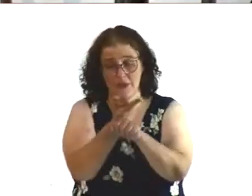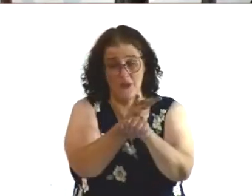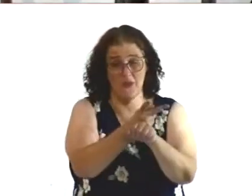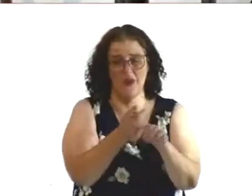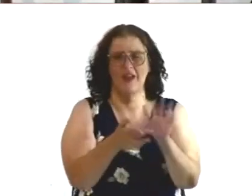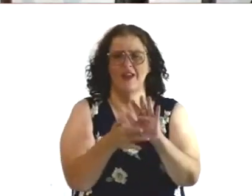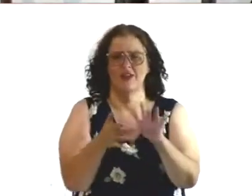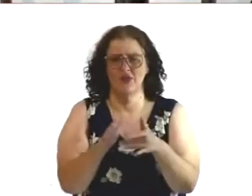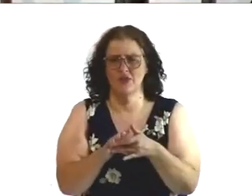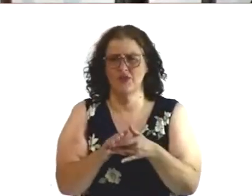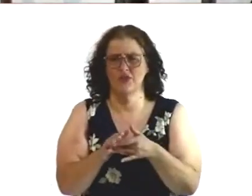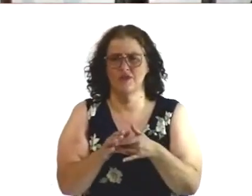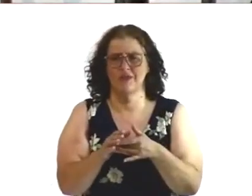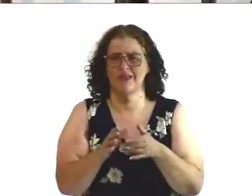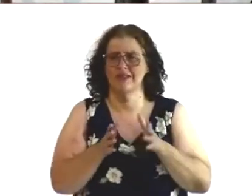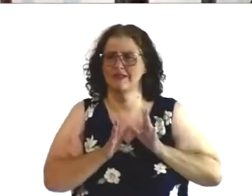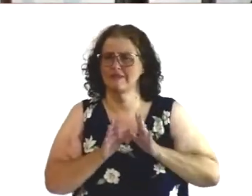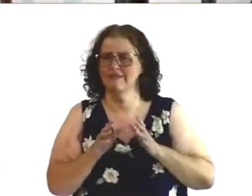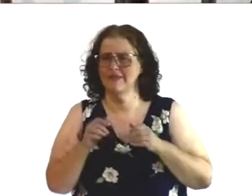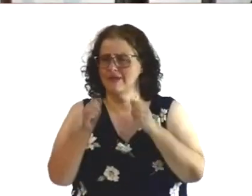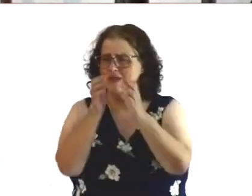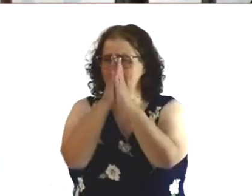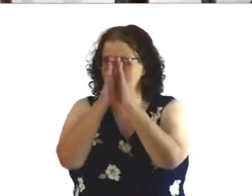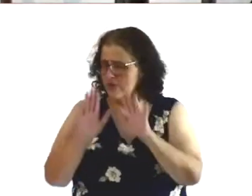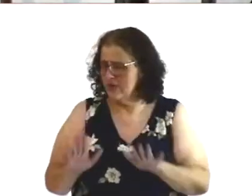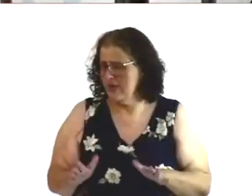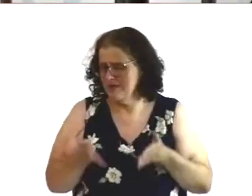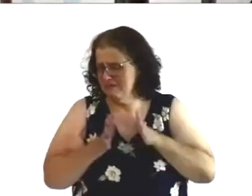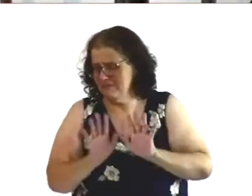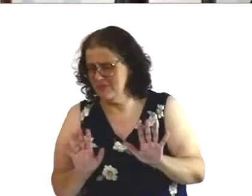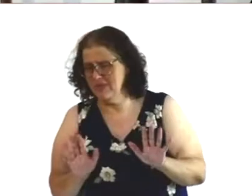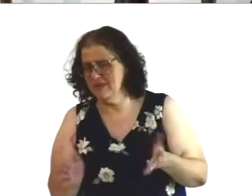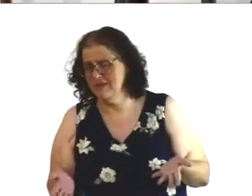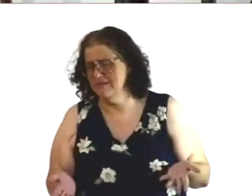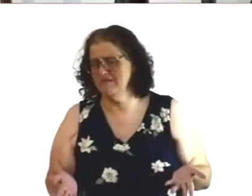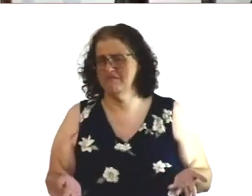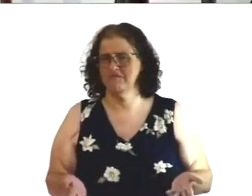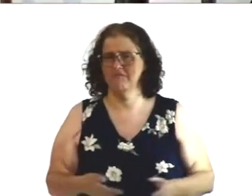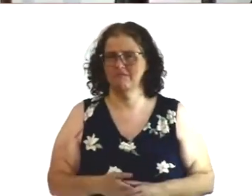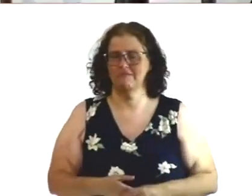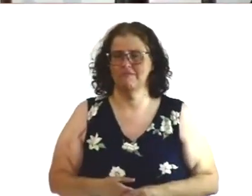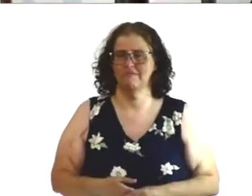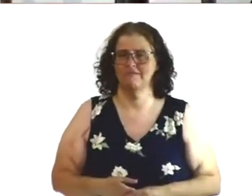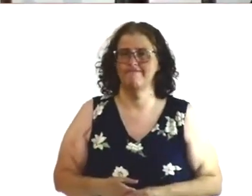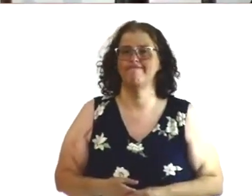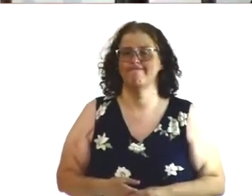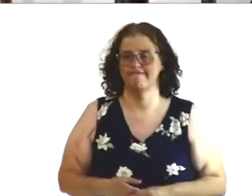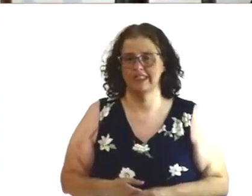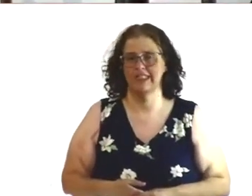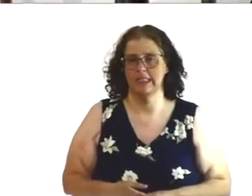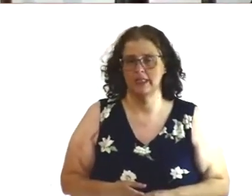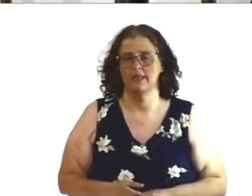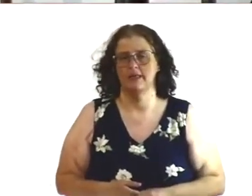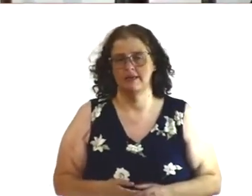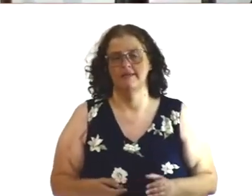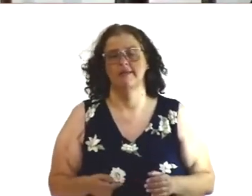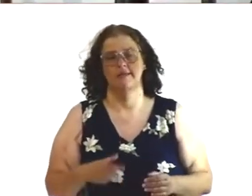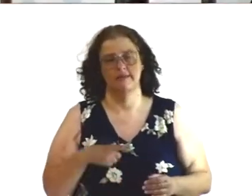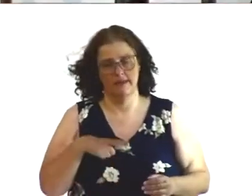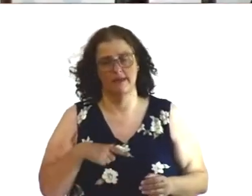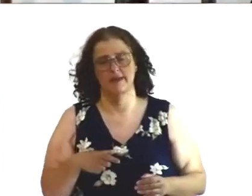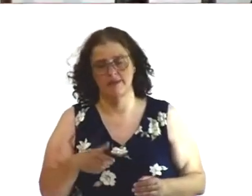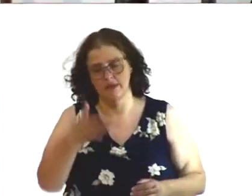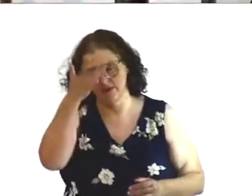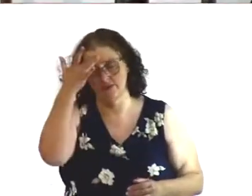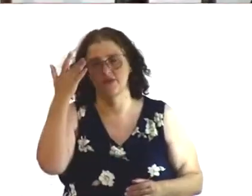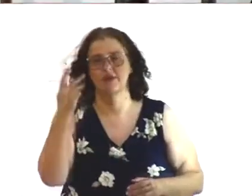Para nós pode parecer estranho, mas a resposta é sim. Tem gente que procura Jesus, sim, sempre procurou, e